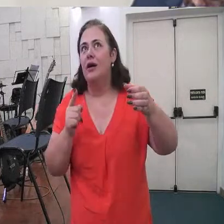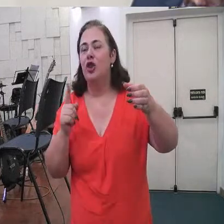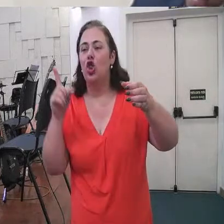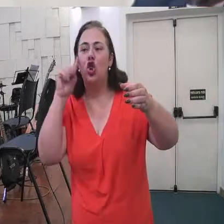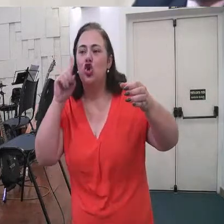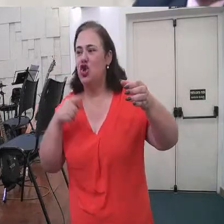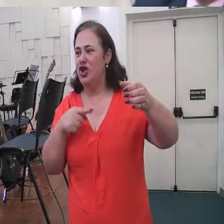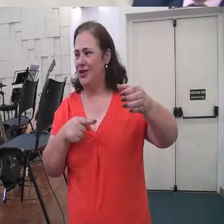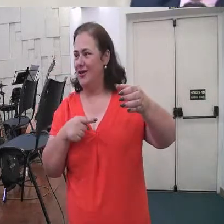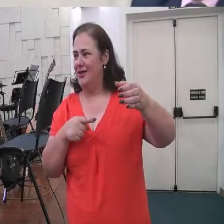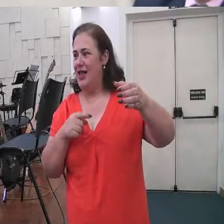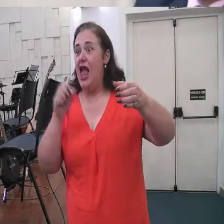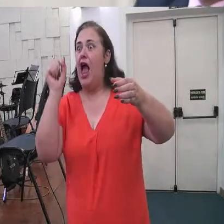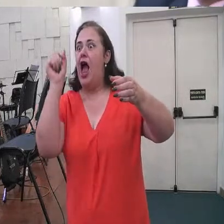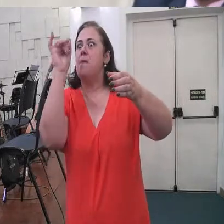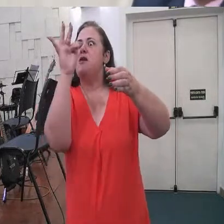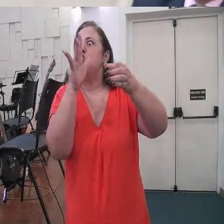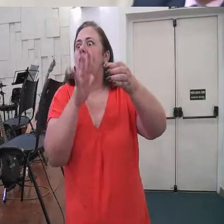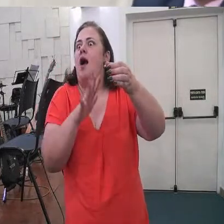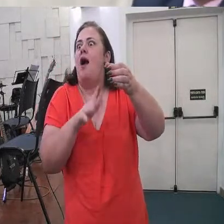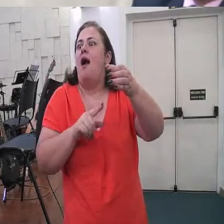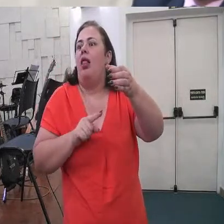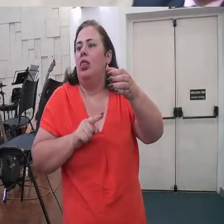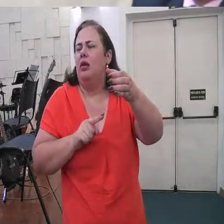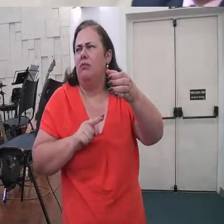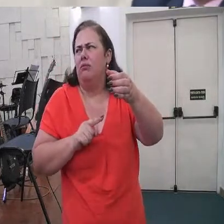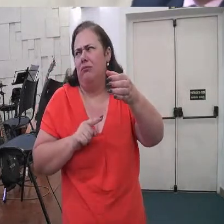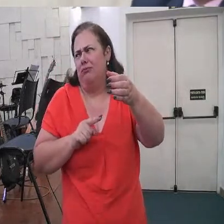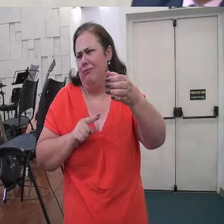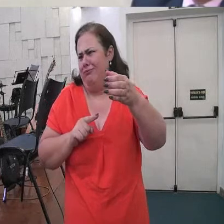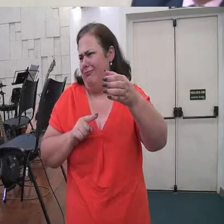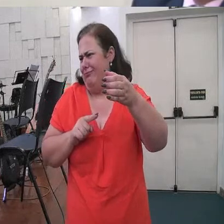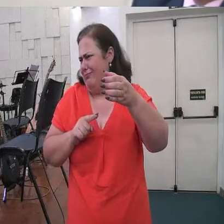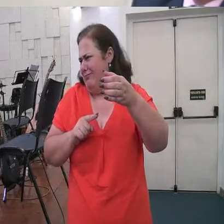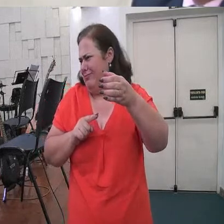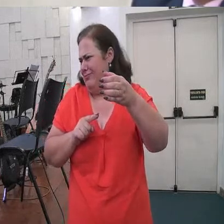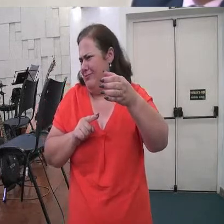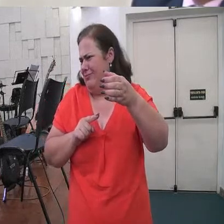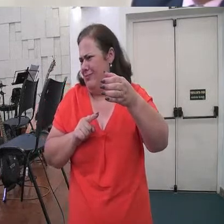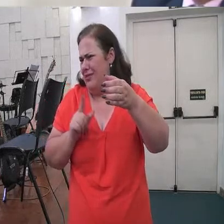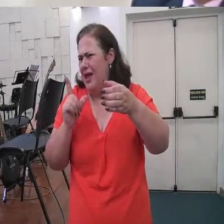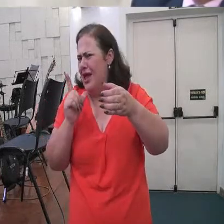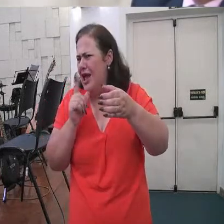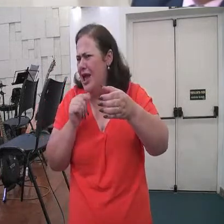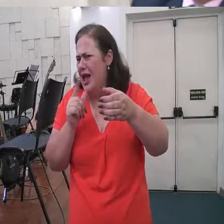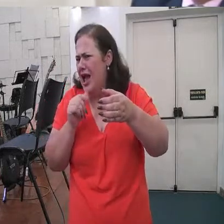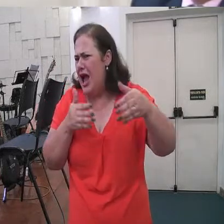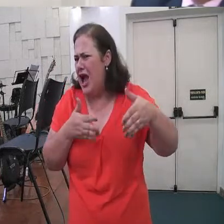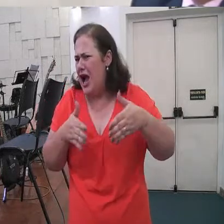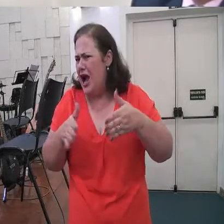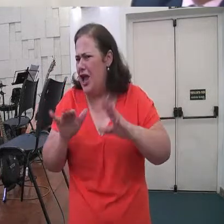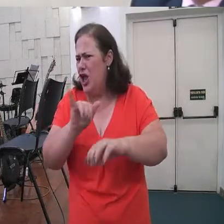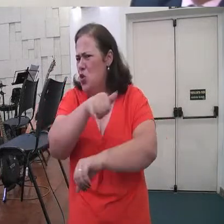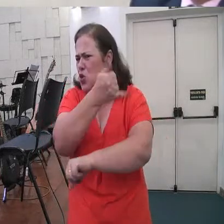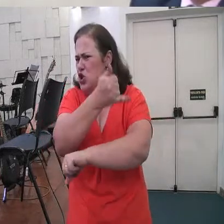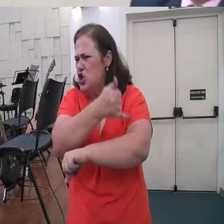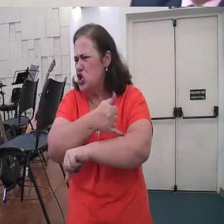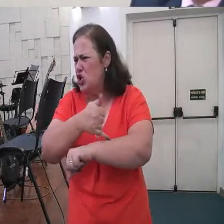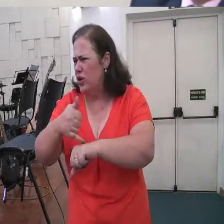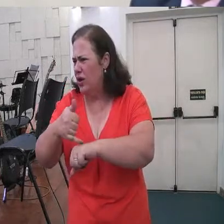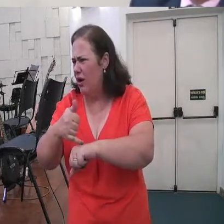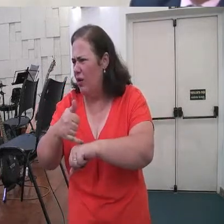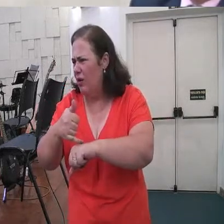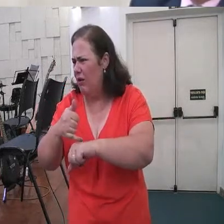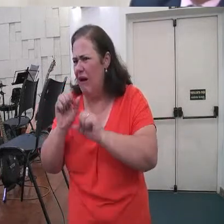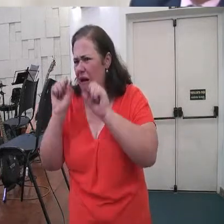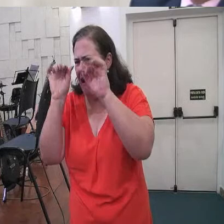estão observando? É a fé que você precisa tocar. É a fé palpável. É aquela fé